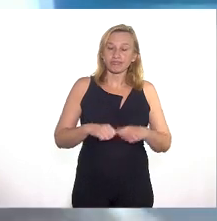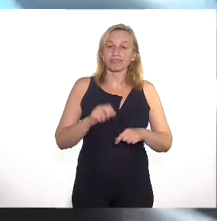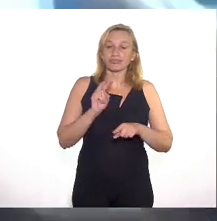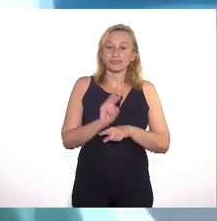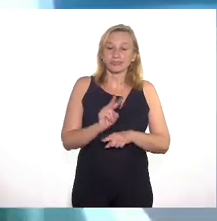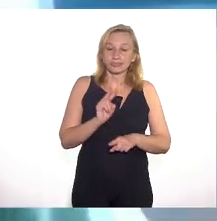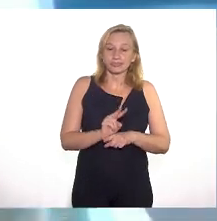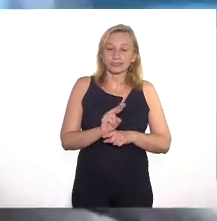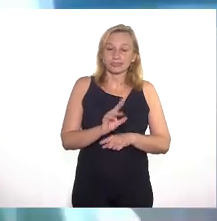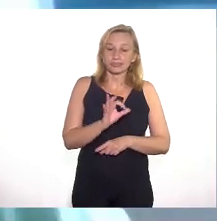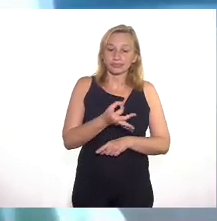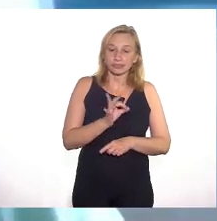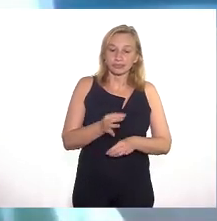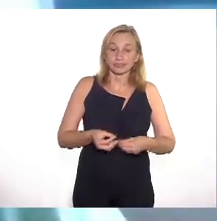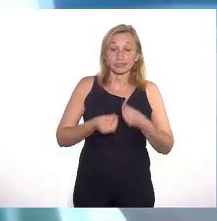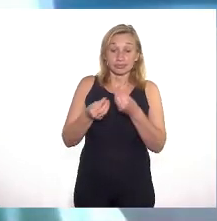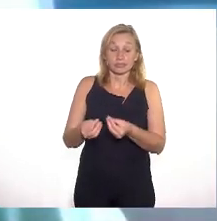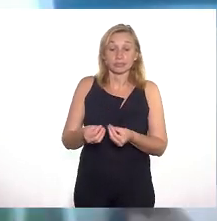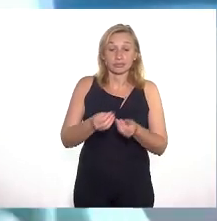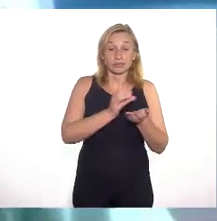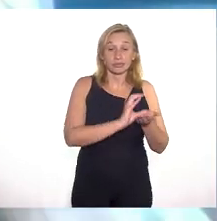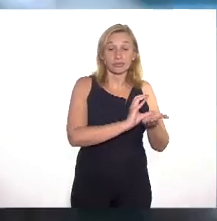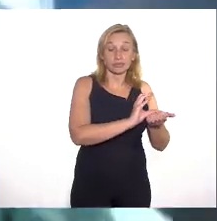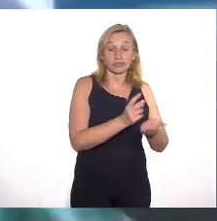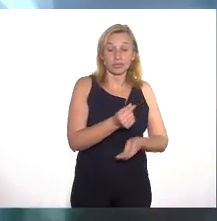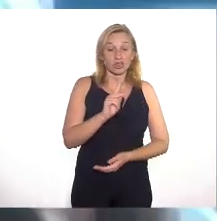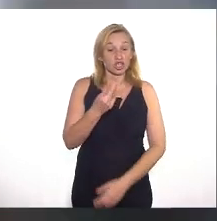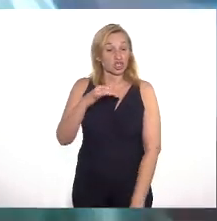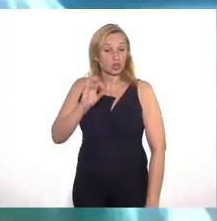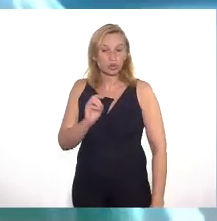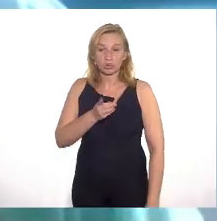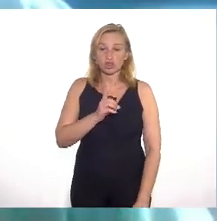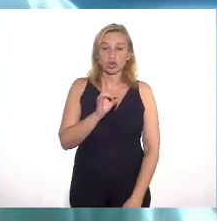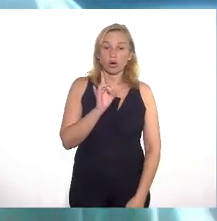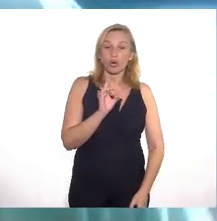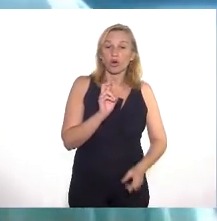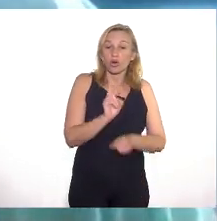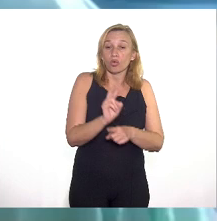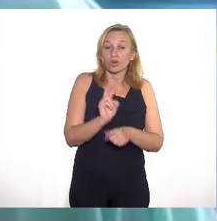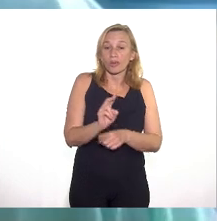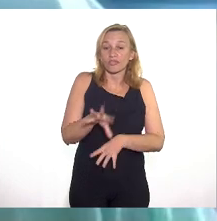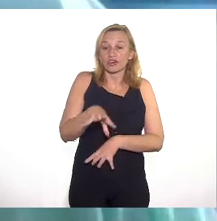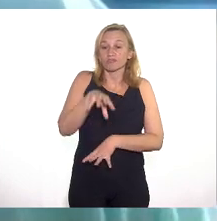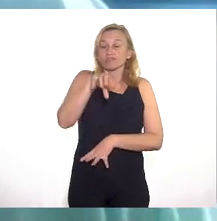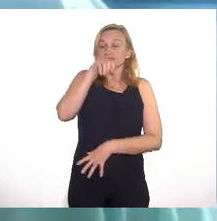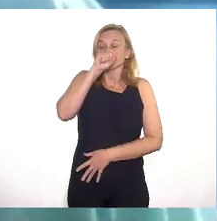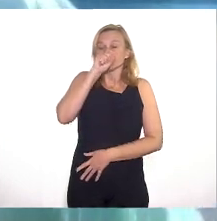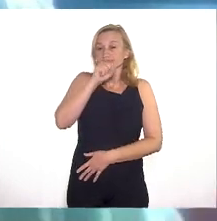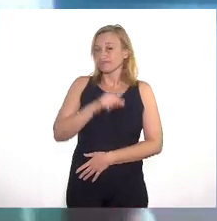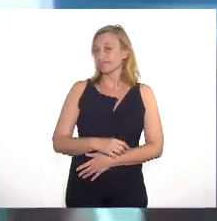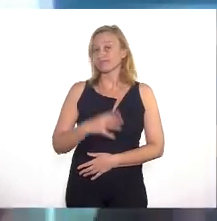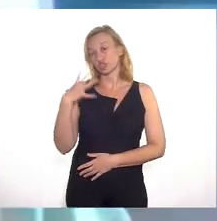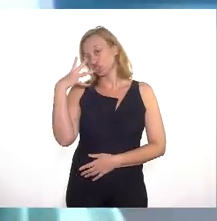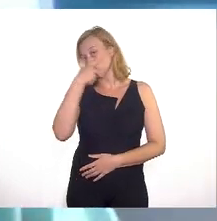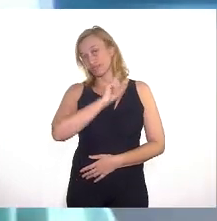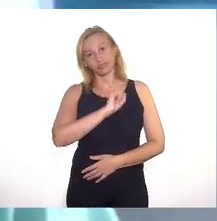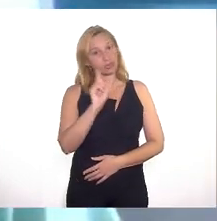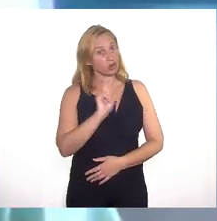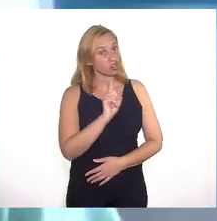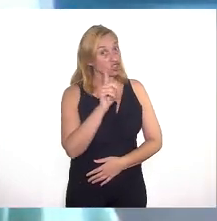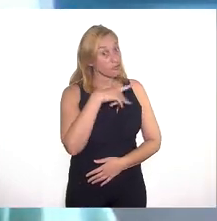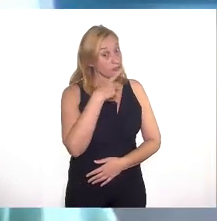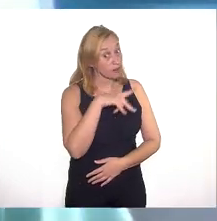preservar e garantir que esse recurso hídrico não é só preservar para ficar cheirosinho e bonitinho. A gente está